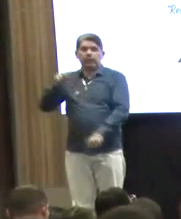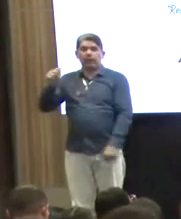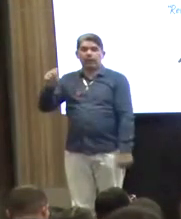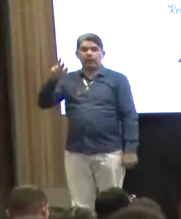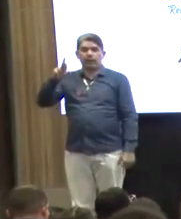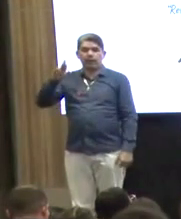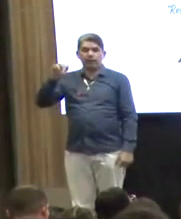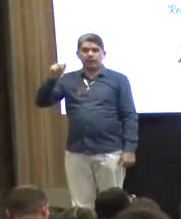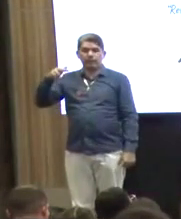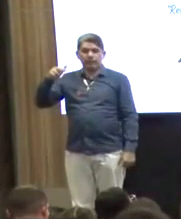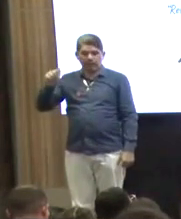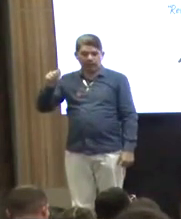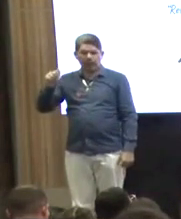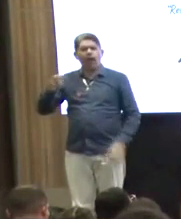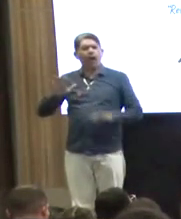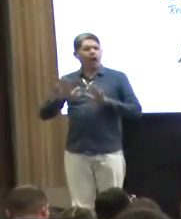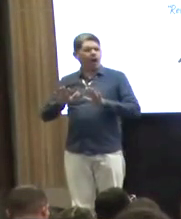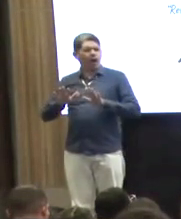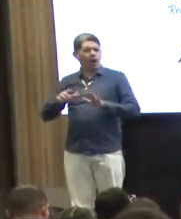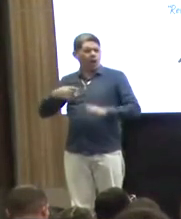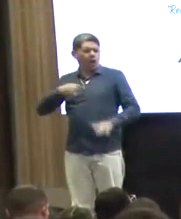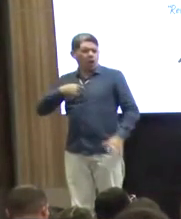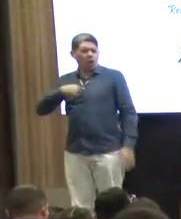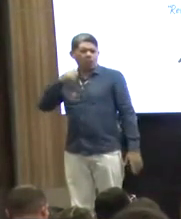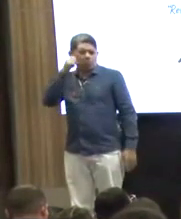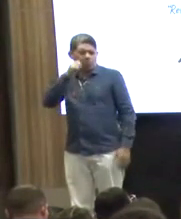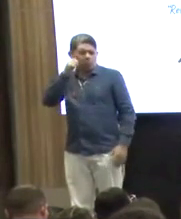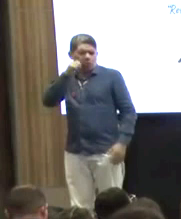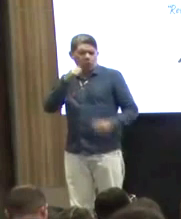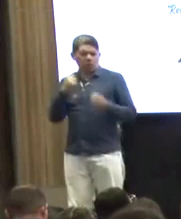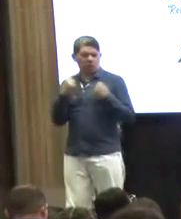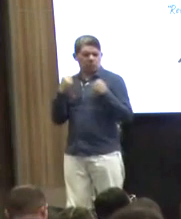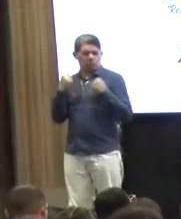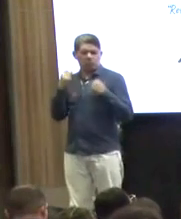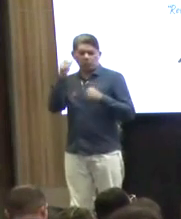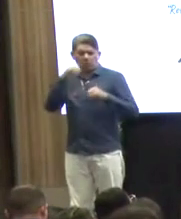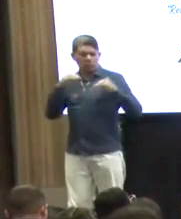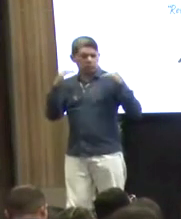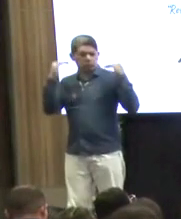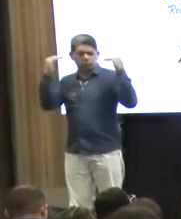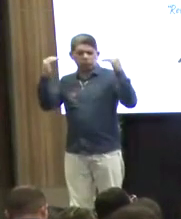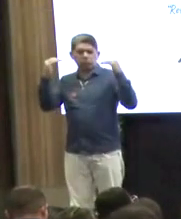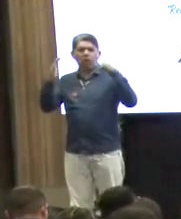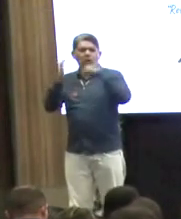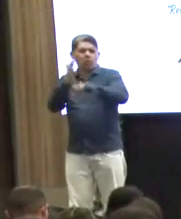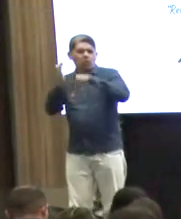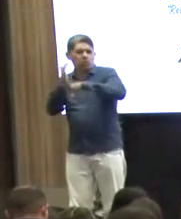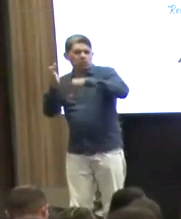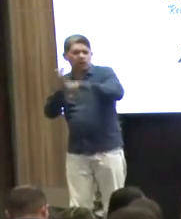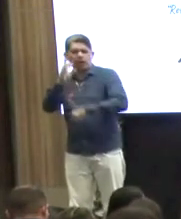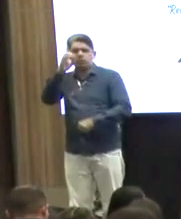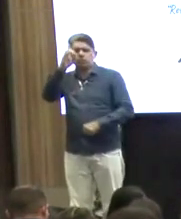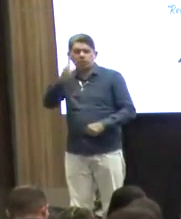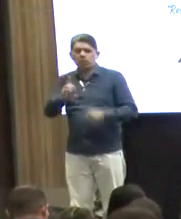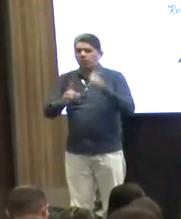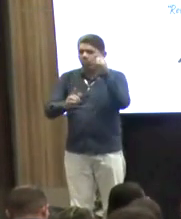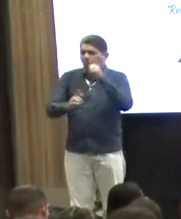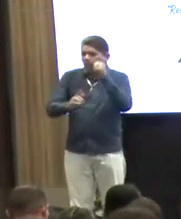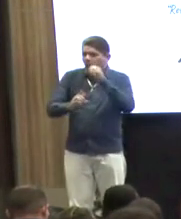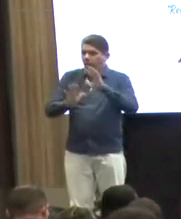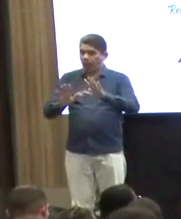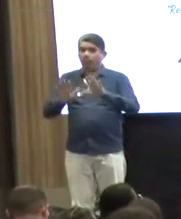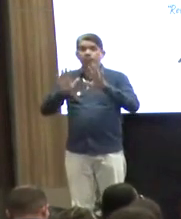Eu sou feminista, eu não me interesso sobre esse negócio de racismo, não sei o quê, eu vou lutar pelo direito das mulheres. Querida, se você não lutar também contra o racismo não